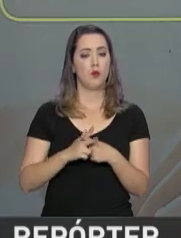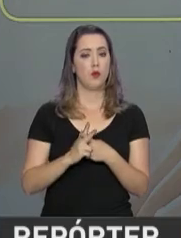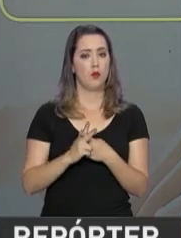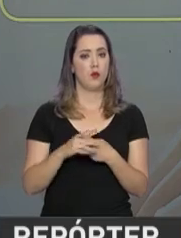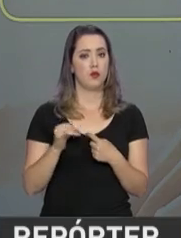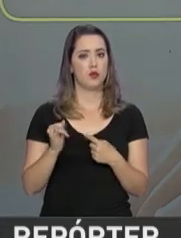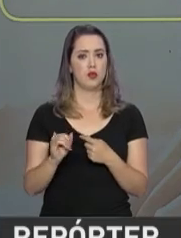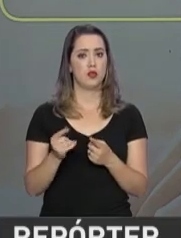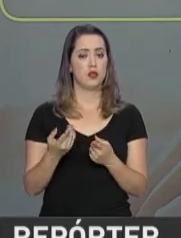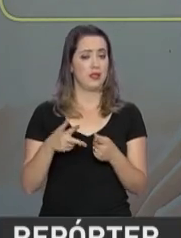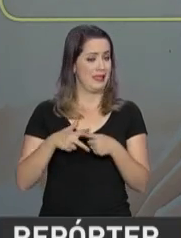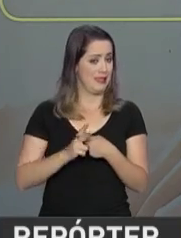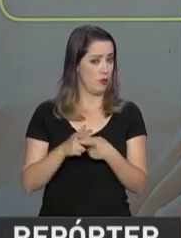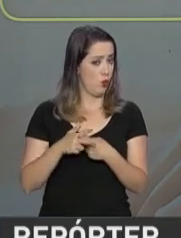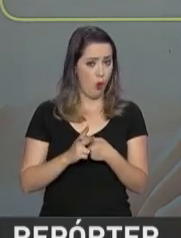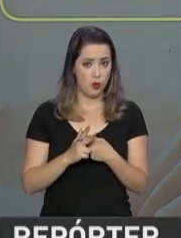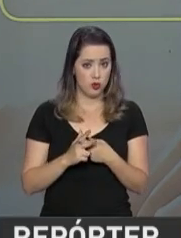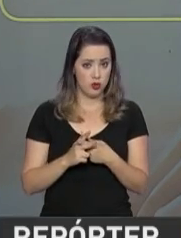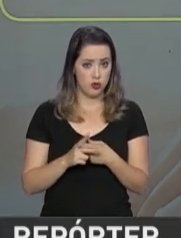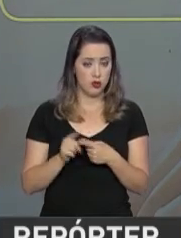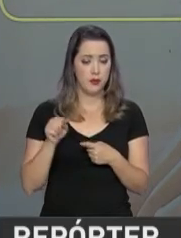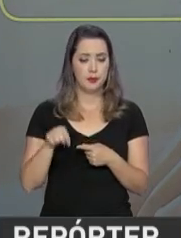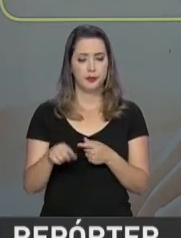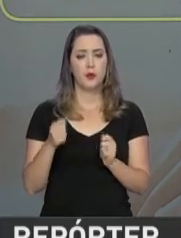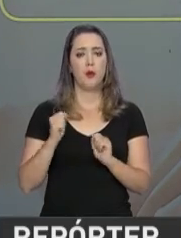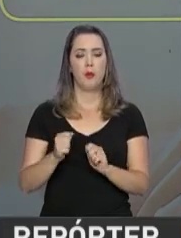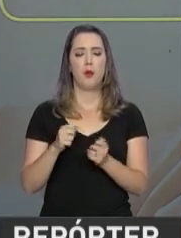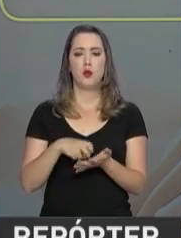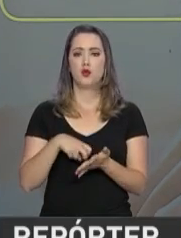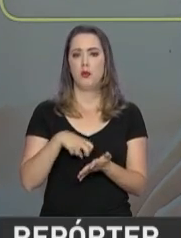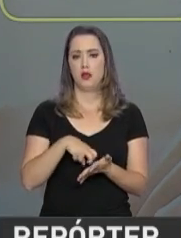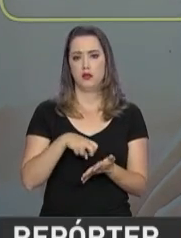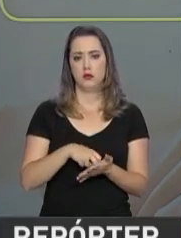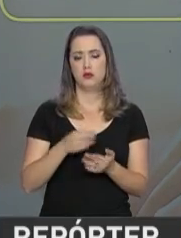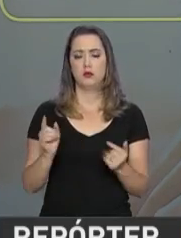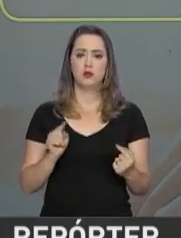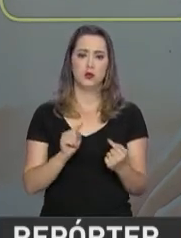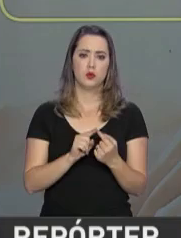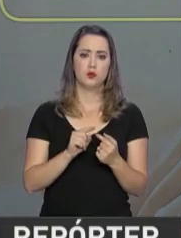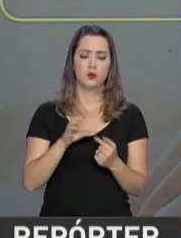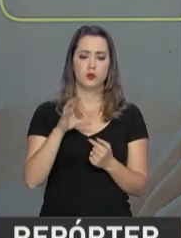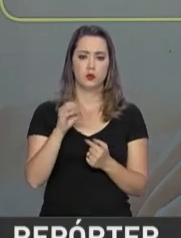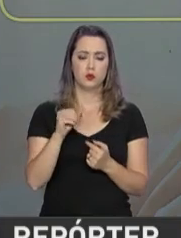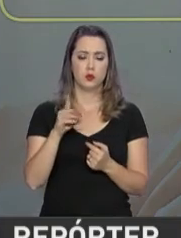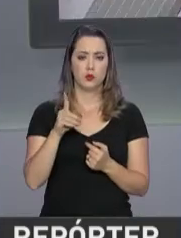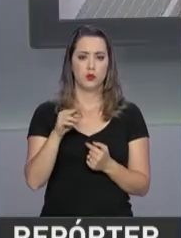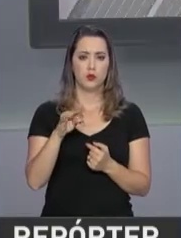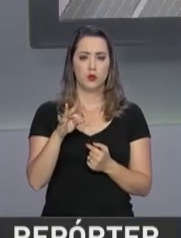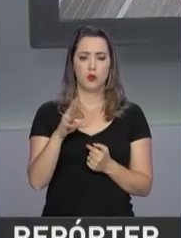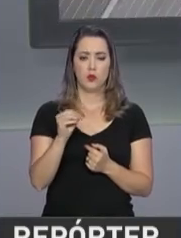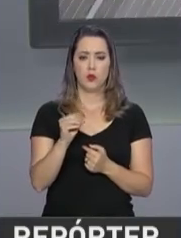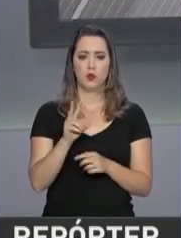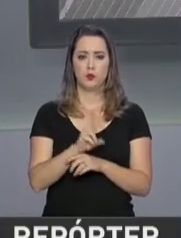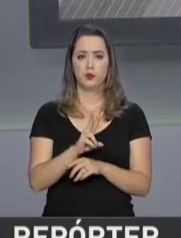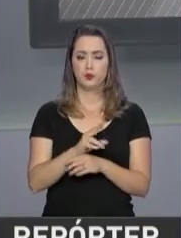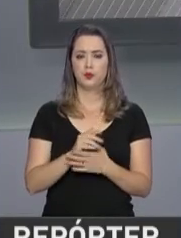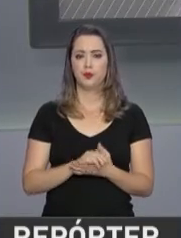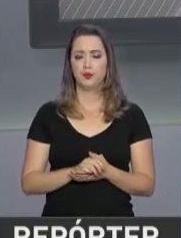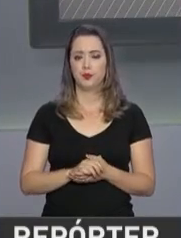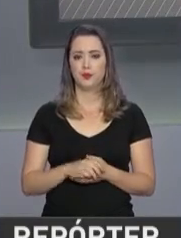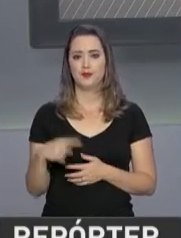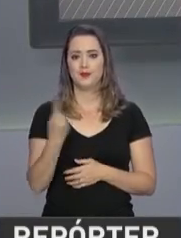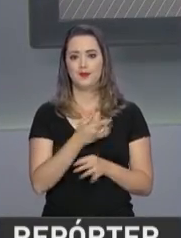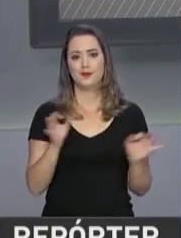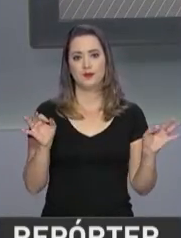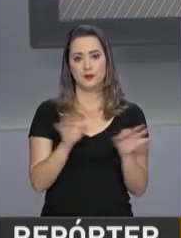caso contrário o fornecedor ou a loja poderá ser penalizado de acordo com córdova fez o consumidor nós ficamos por